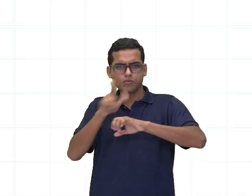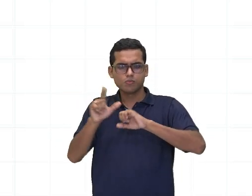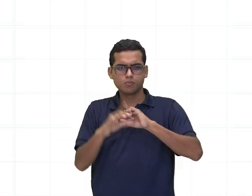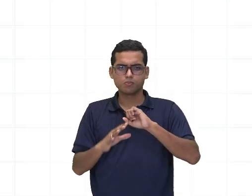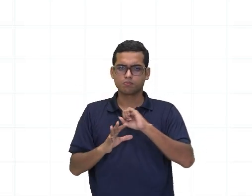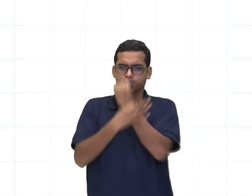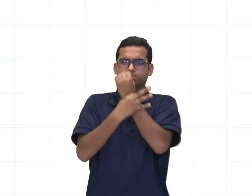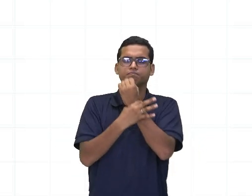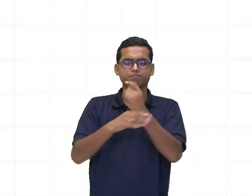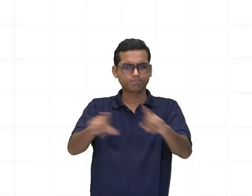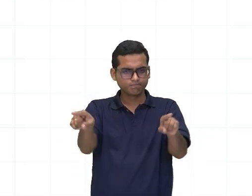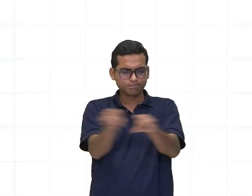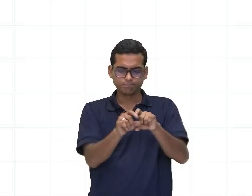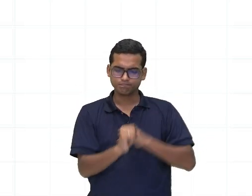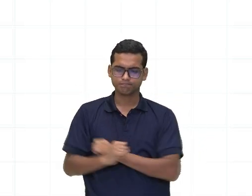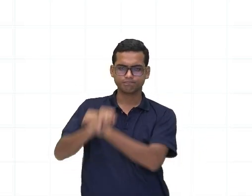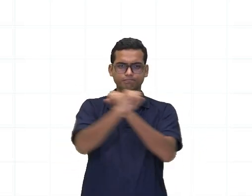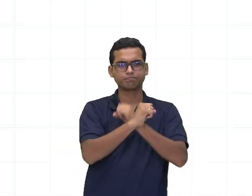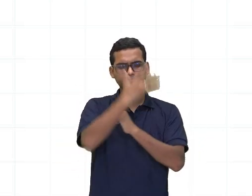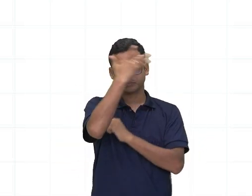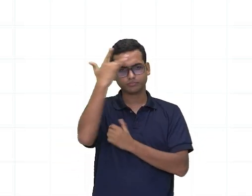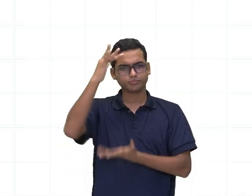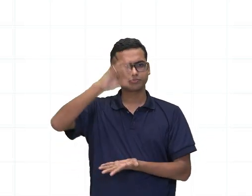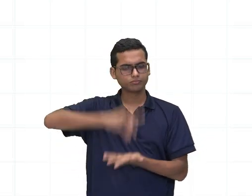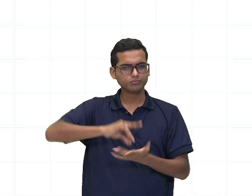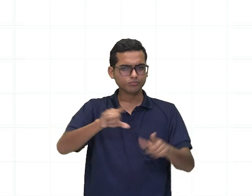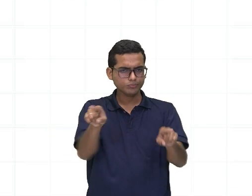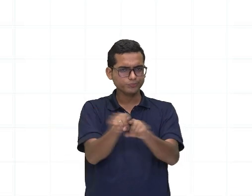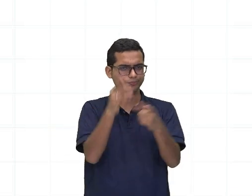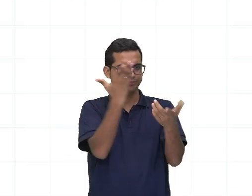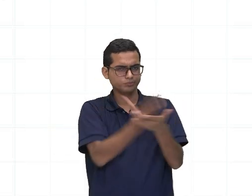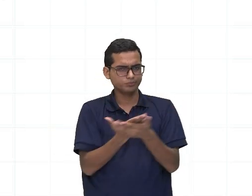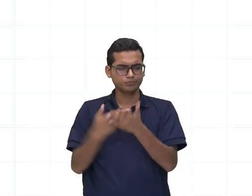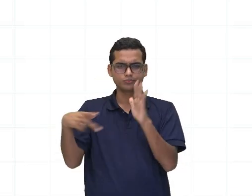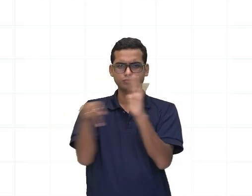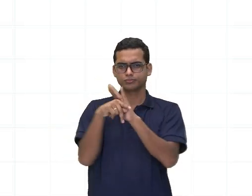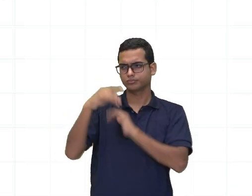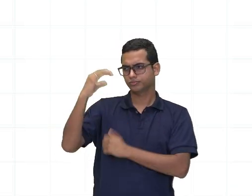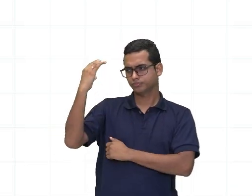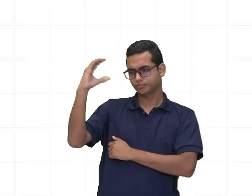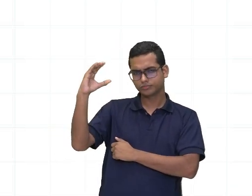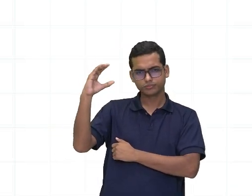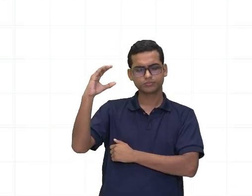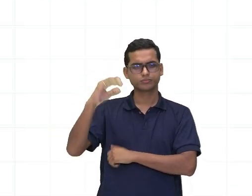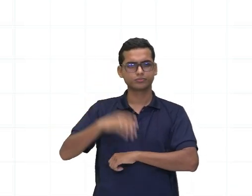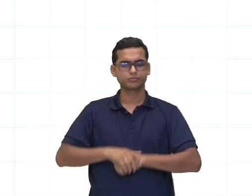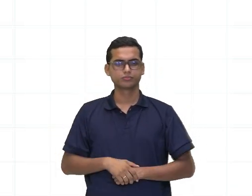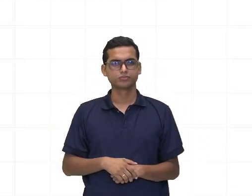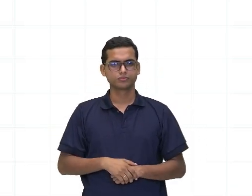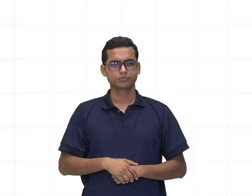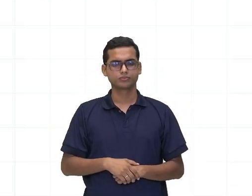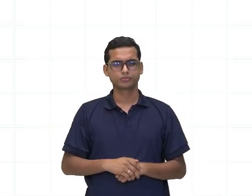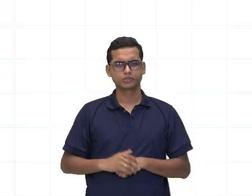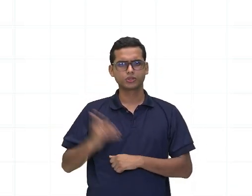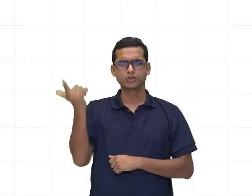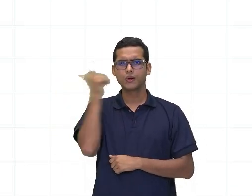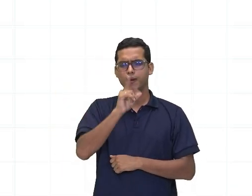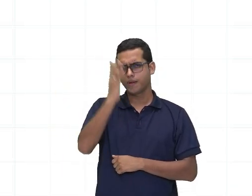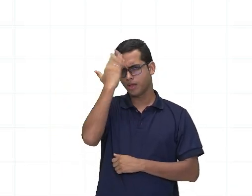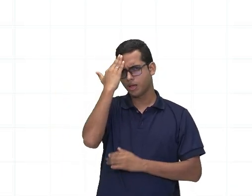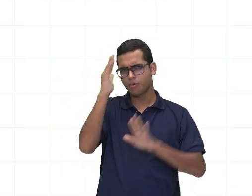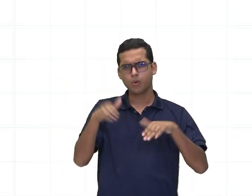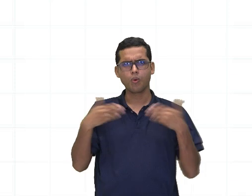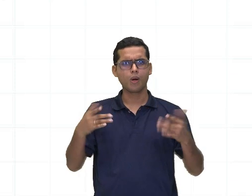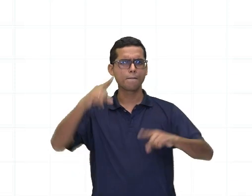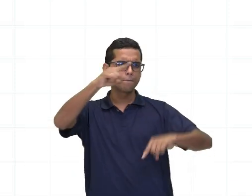a ciência, né, ali através do estudo, para fazer a seleção de quais